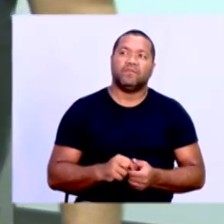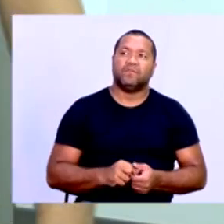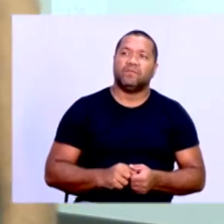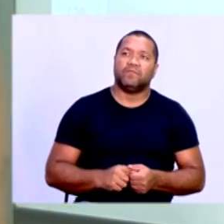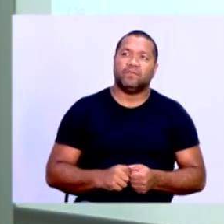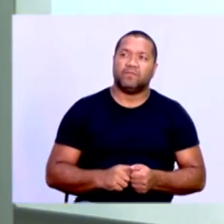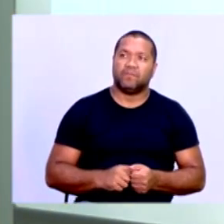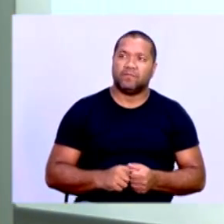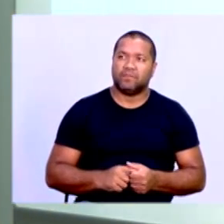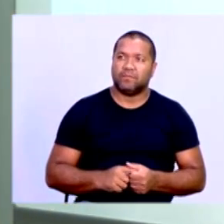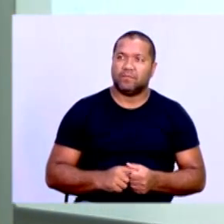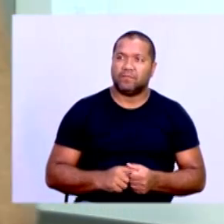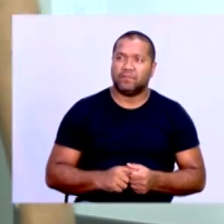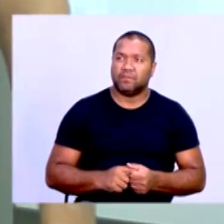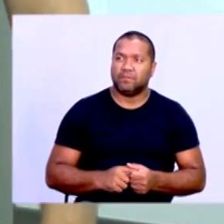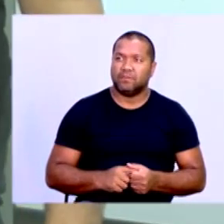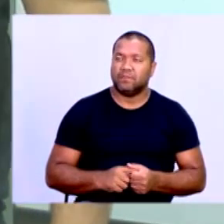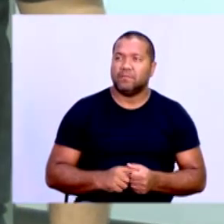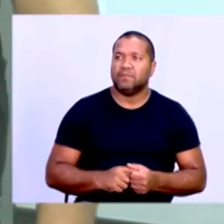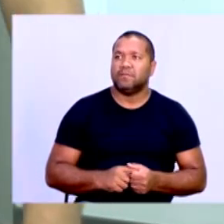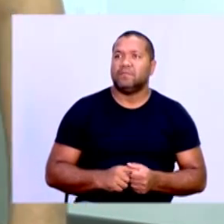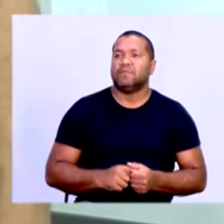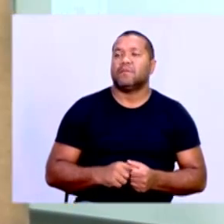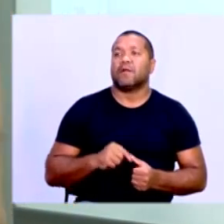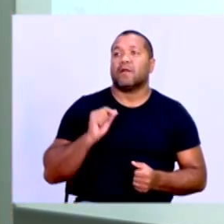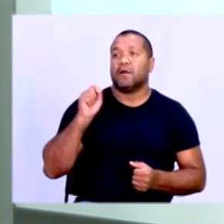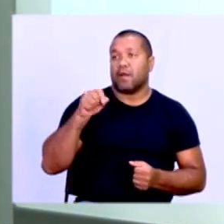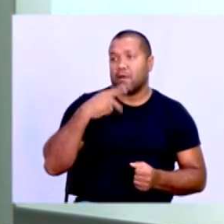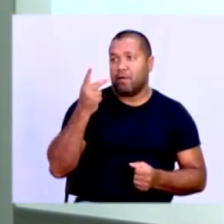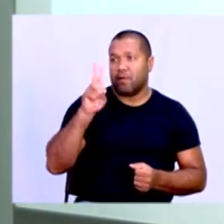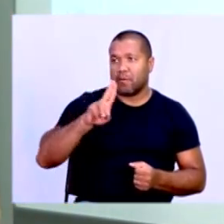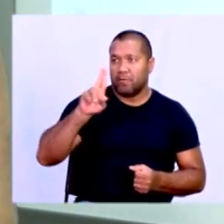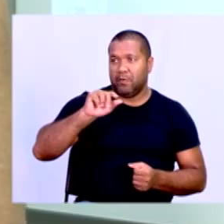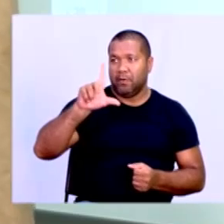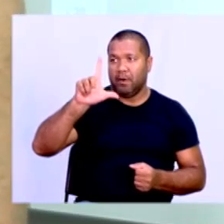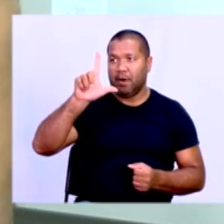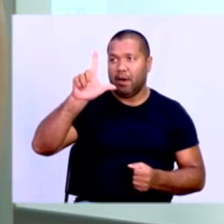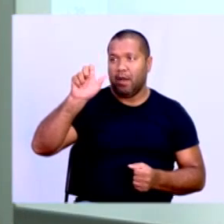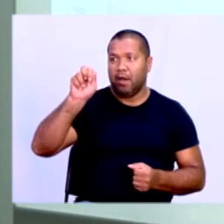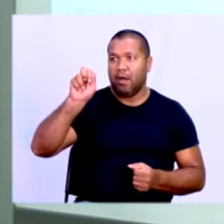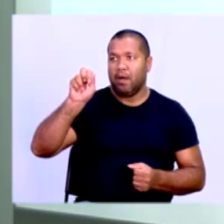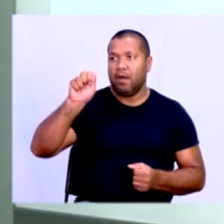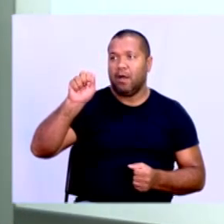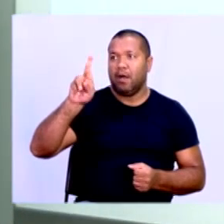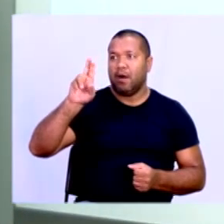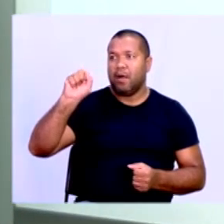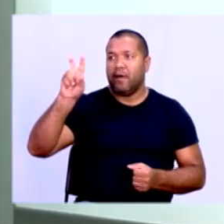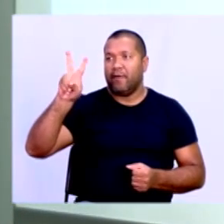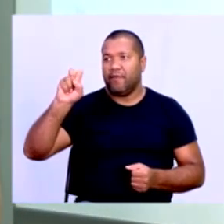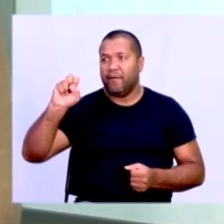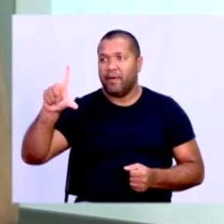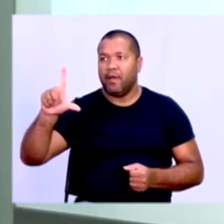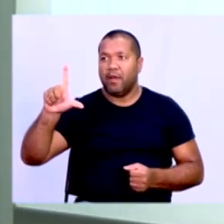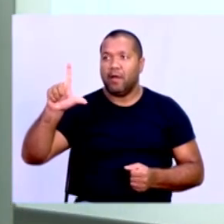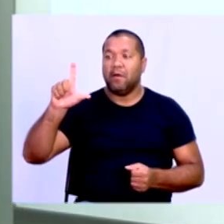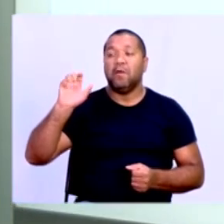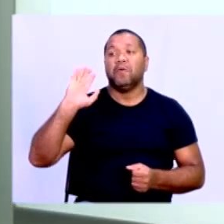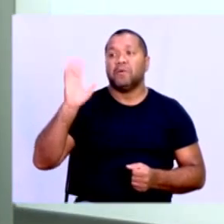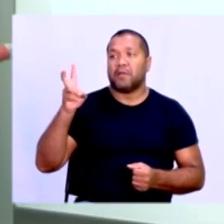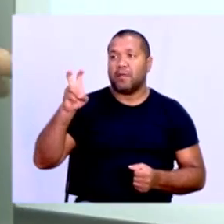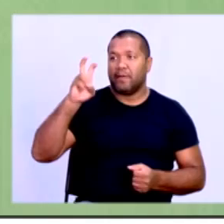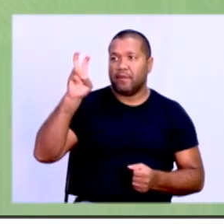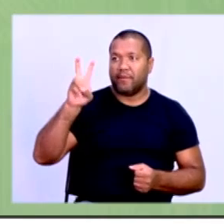né? Então, eu vou usar um framework chamado Laravel. Ele está na versão 5.1, na verdade. E